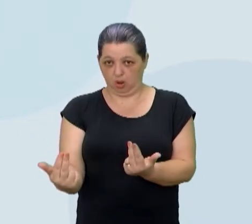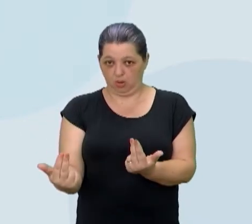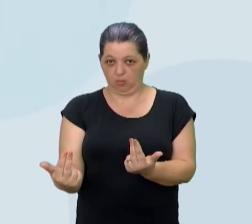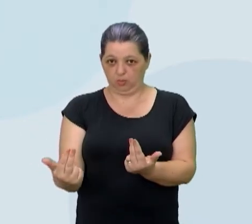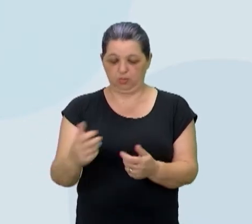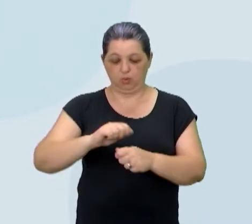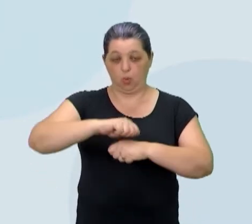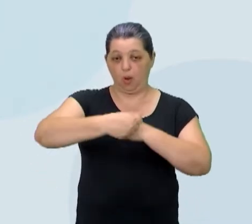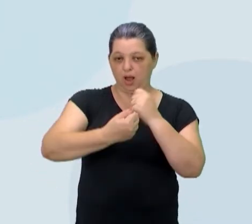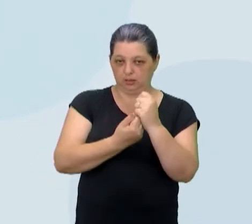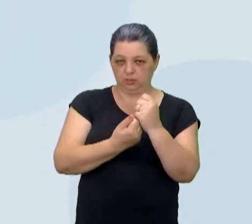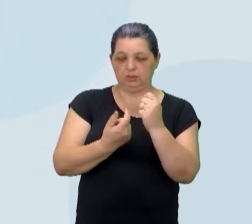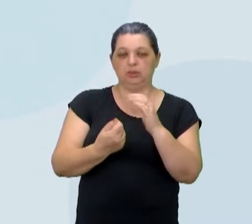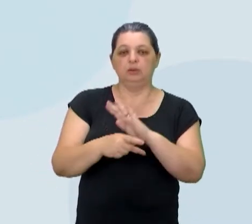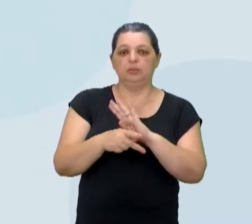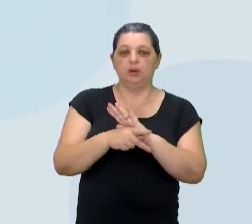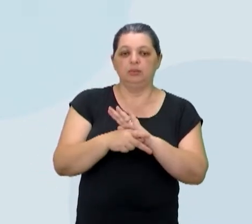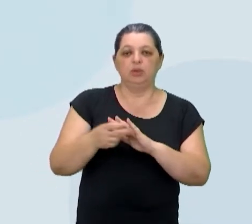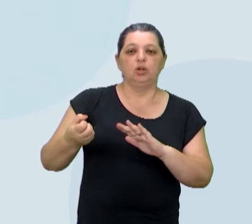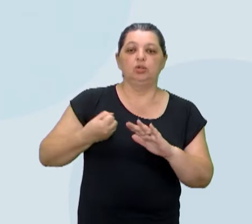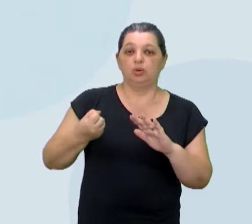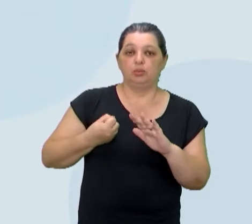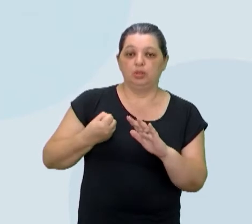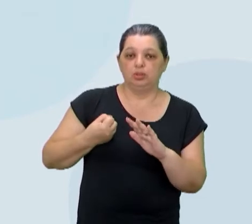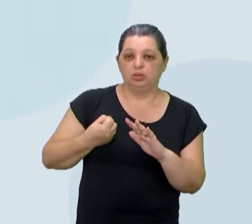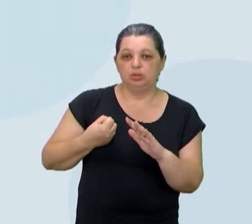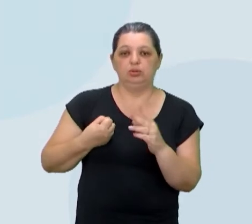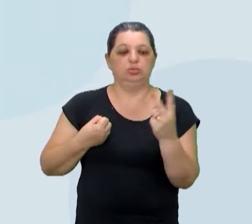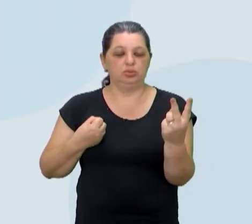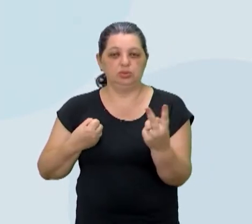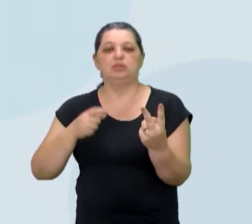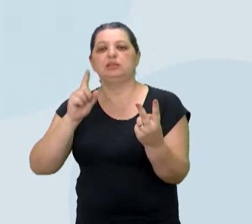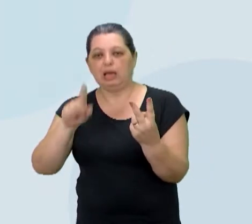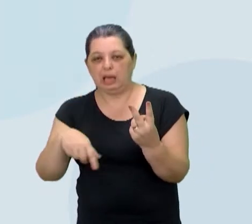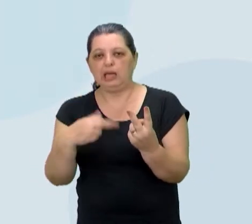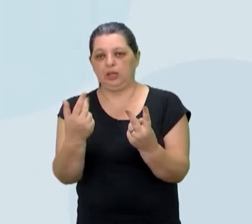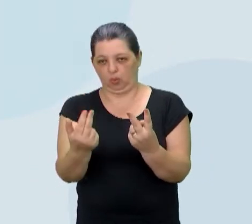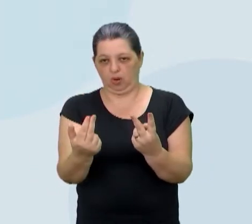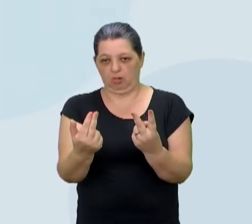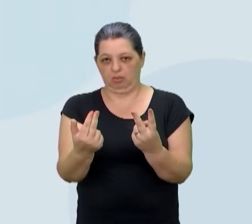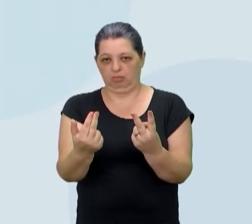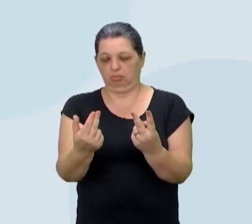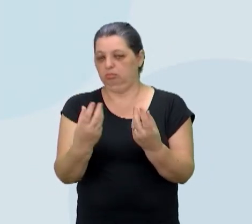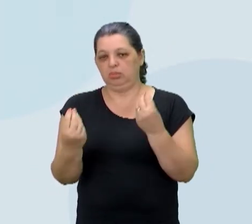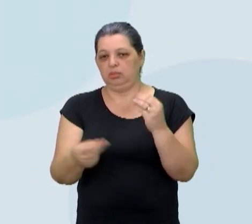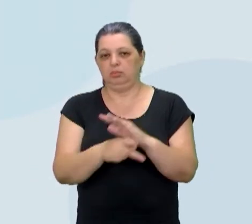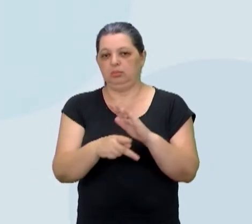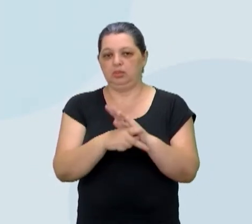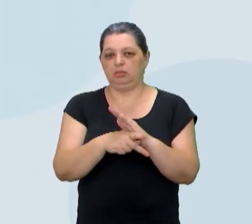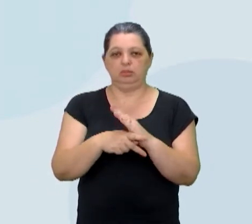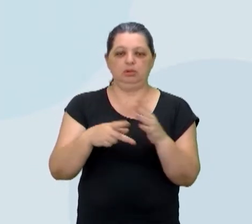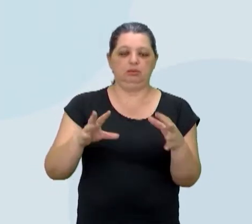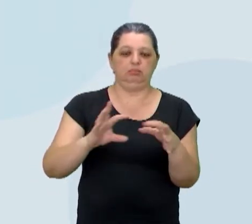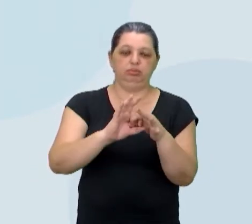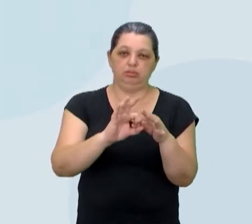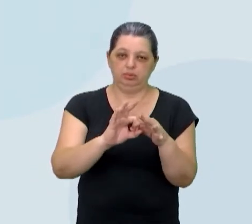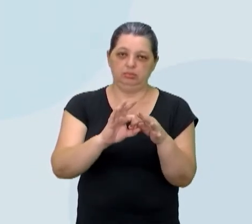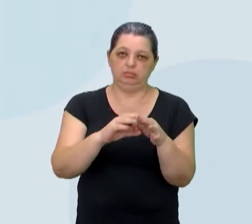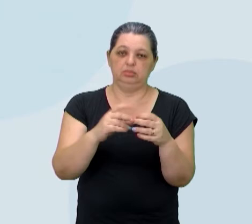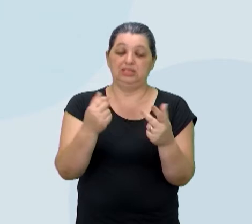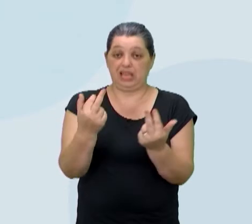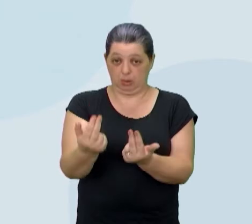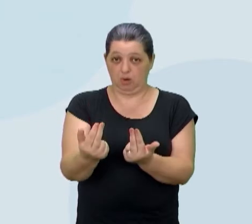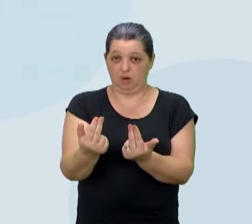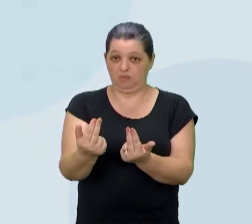iguais. O número de eletronegatividade dos dois é igual, então eles não vão formar polo. Se eu tenho uma substância que é igual a